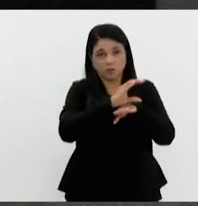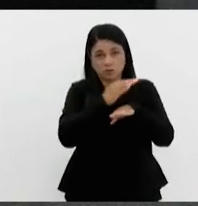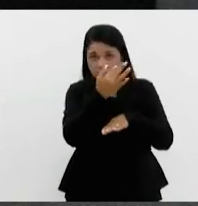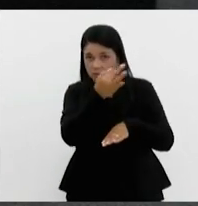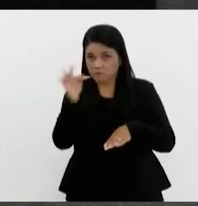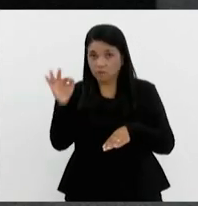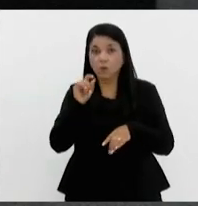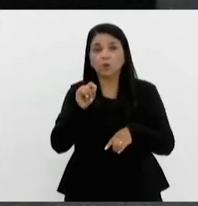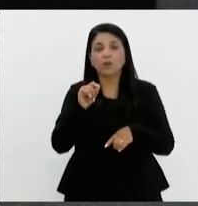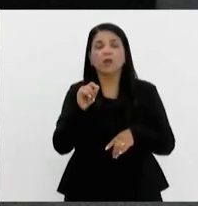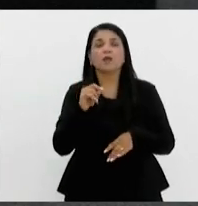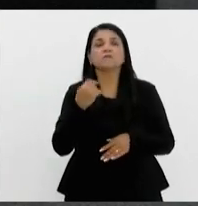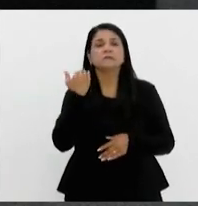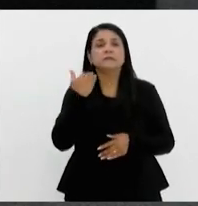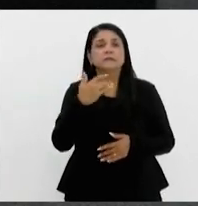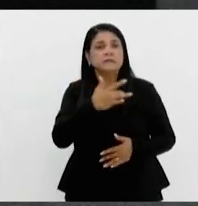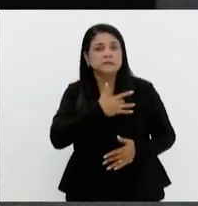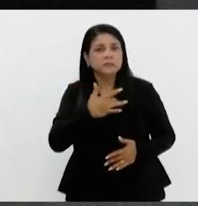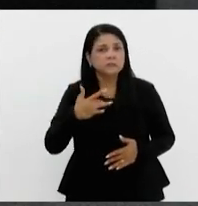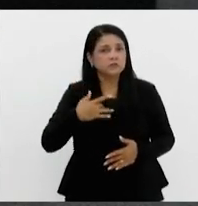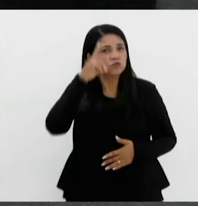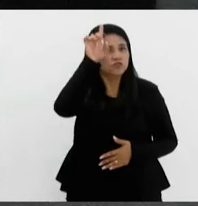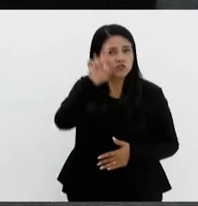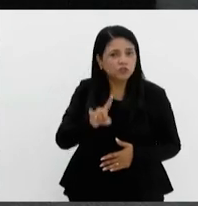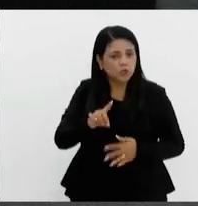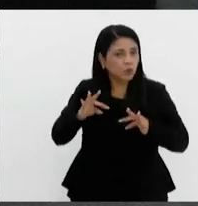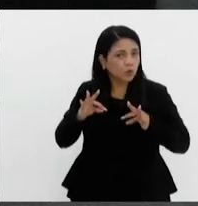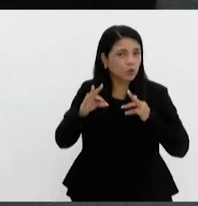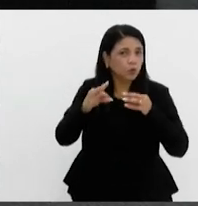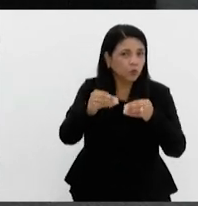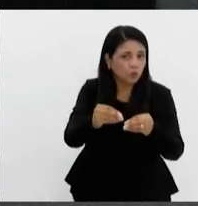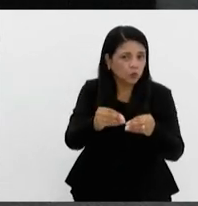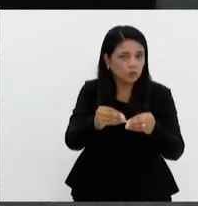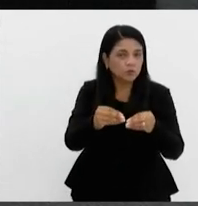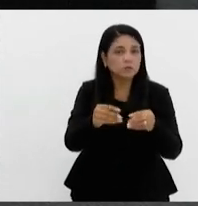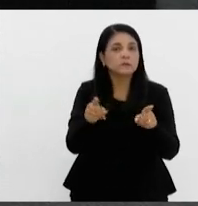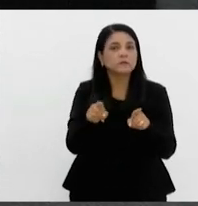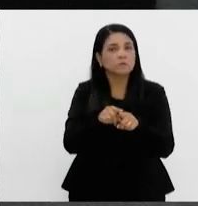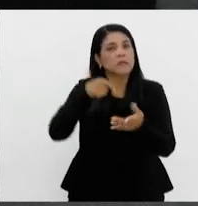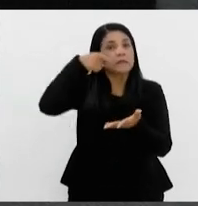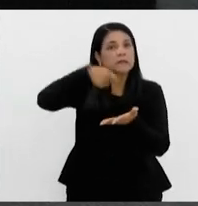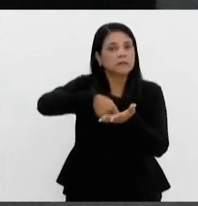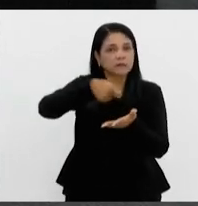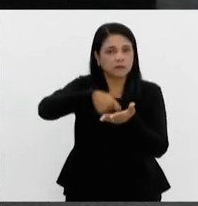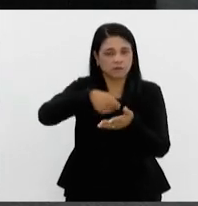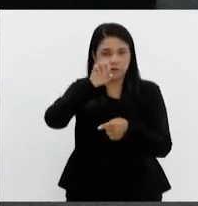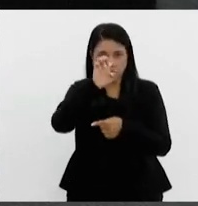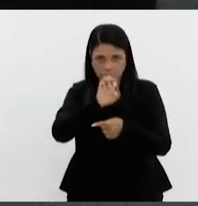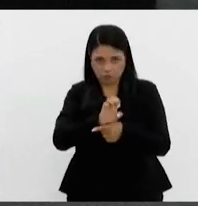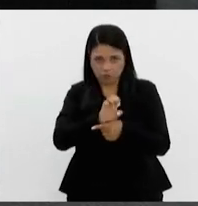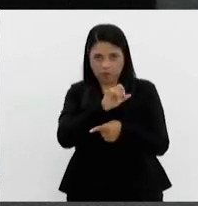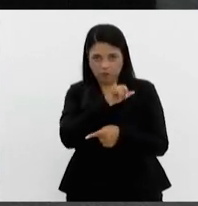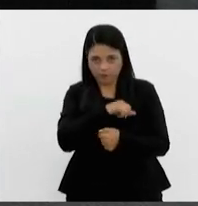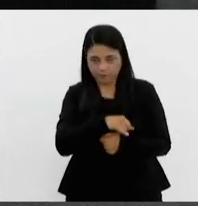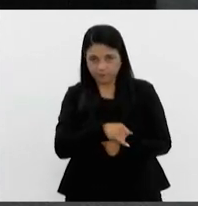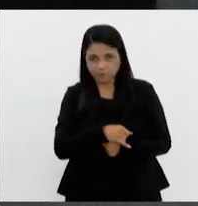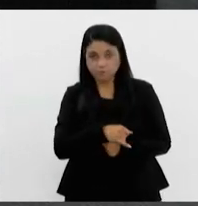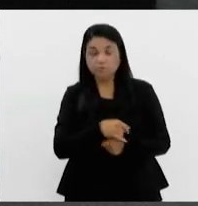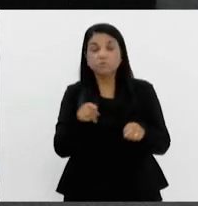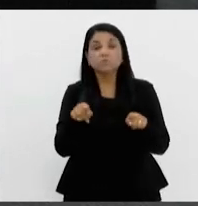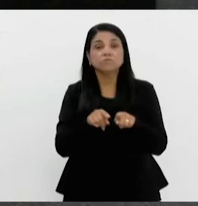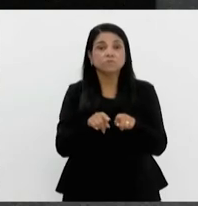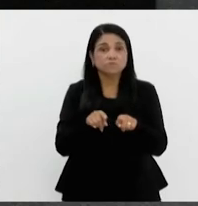entende que a saúde é um direito de todos, mas também um dever do Estado. Então,